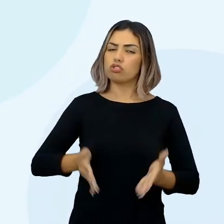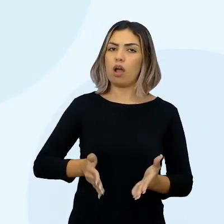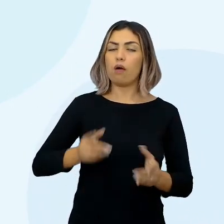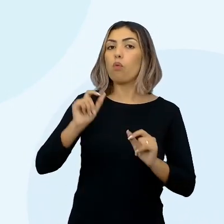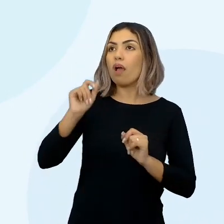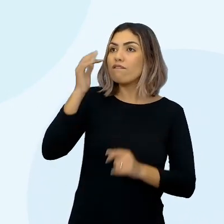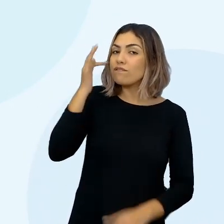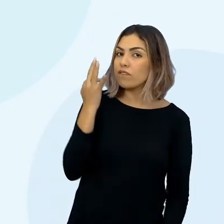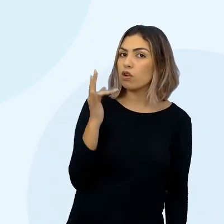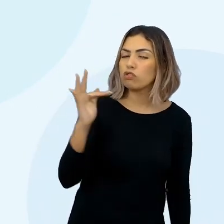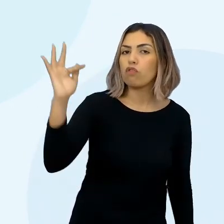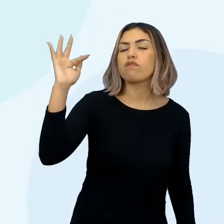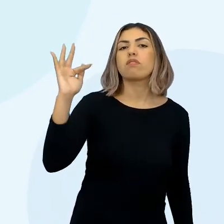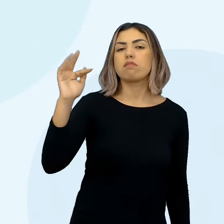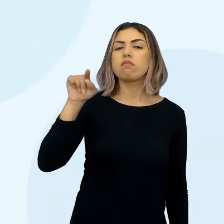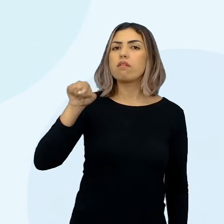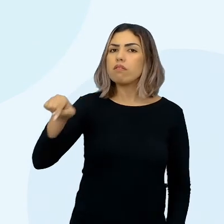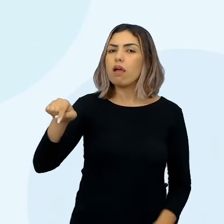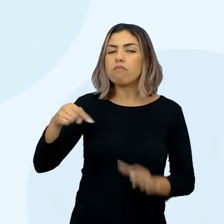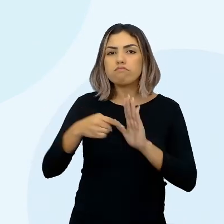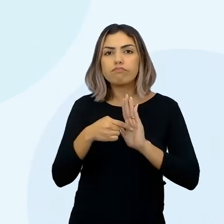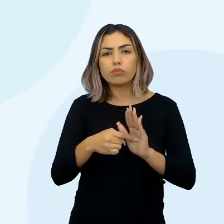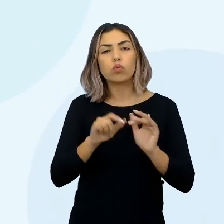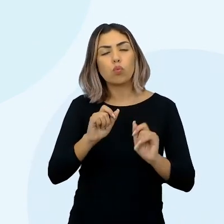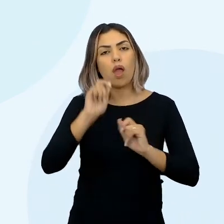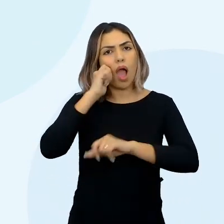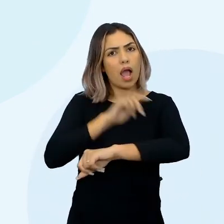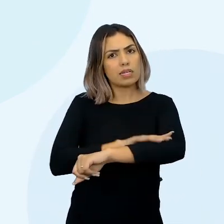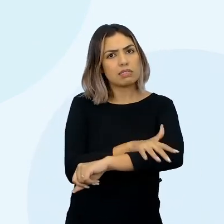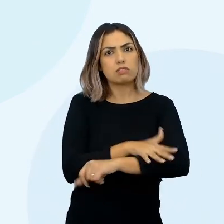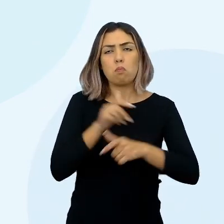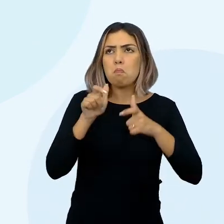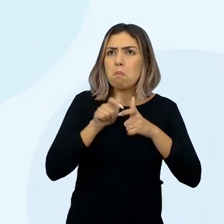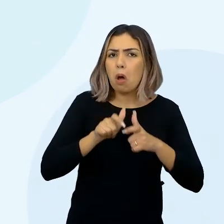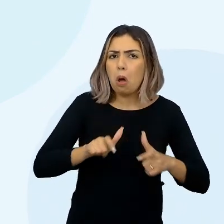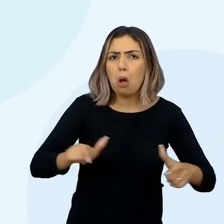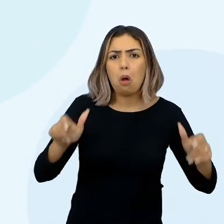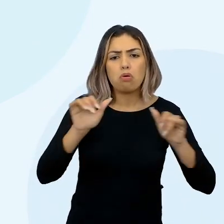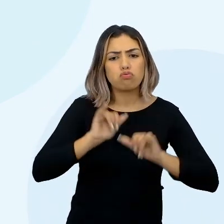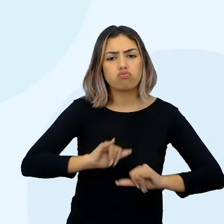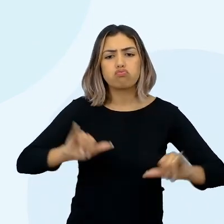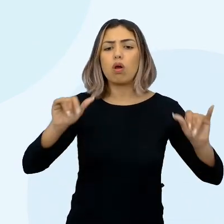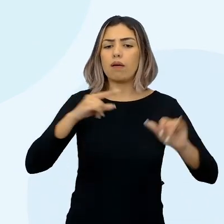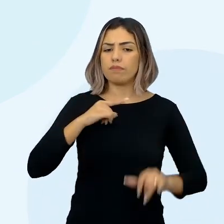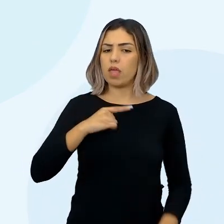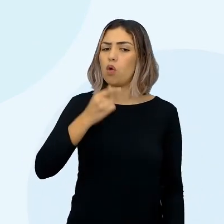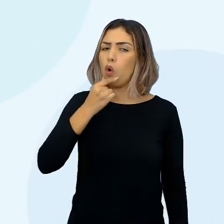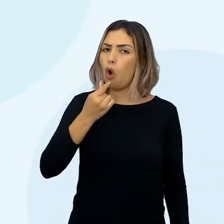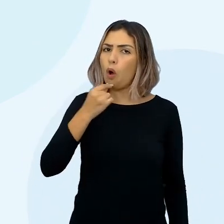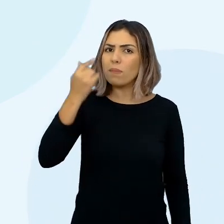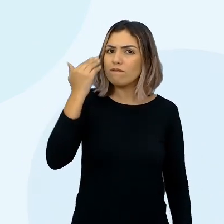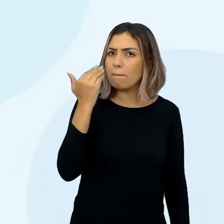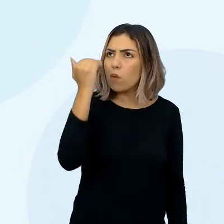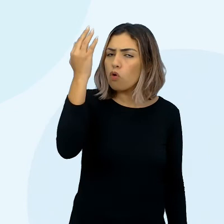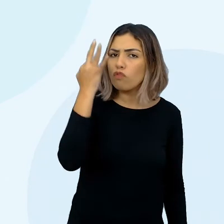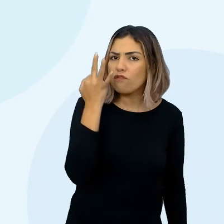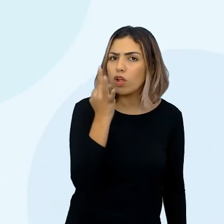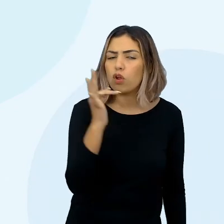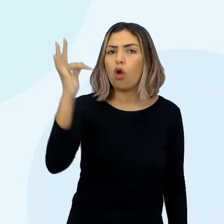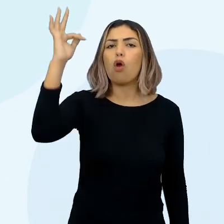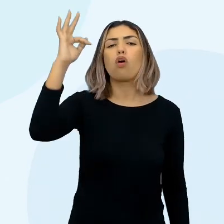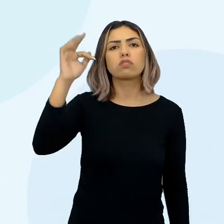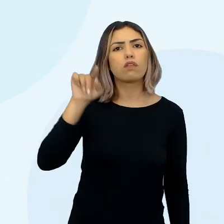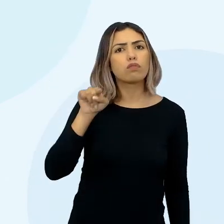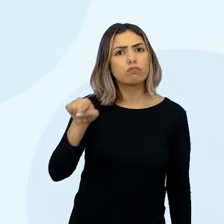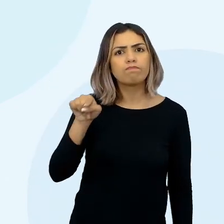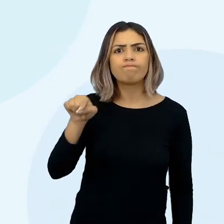racismo reverberou, se proliferou. Falei até do George Hegel, né, que foi um grande filósofo, não estou desmerecendo